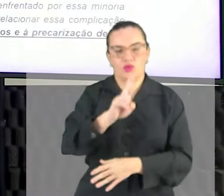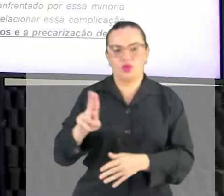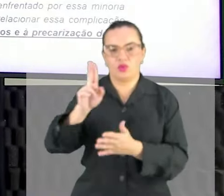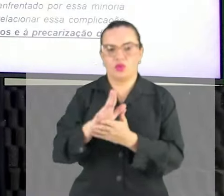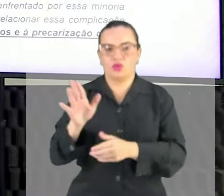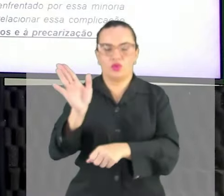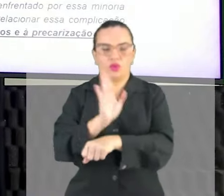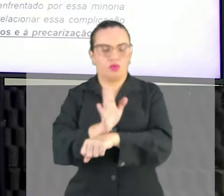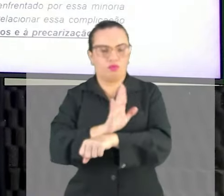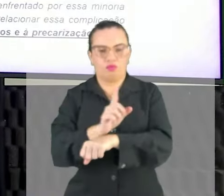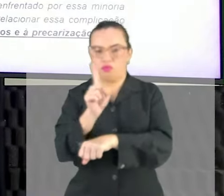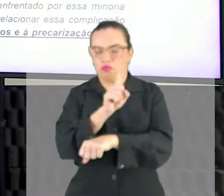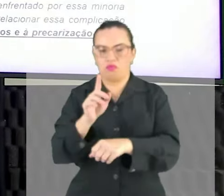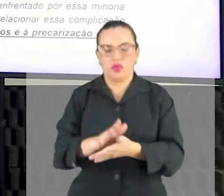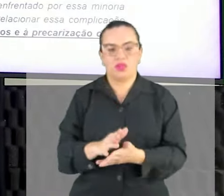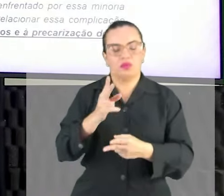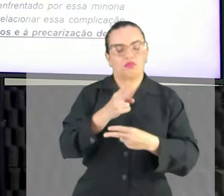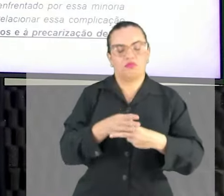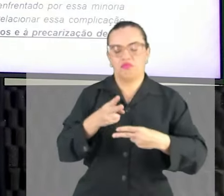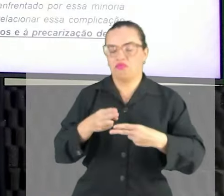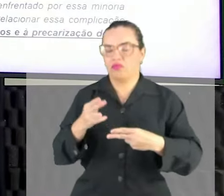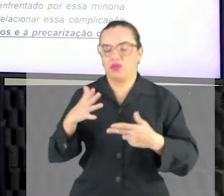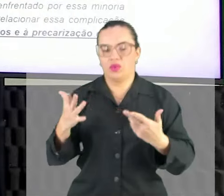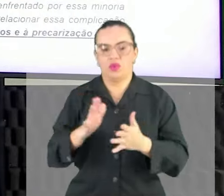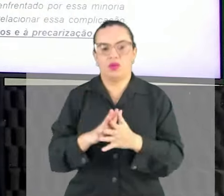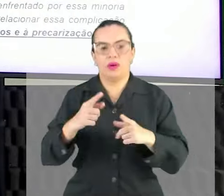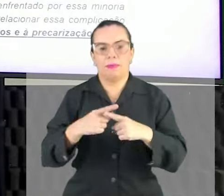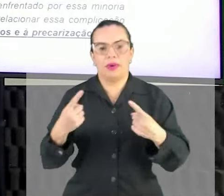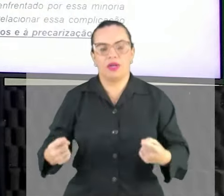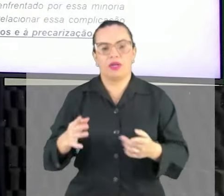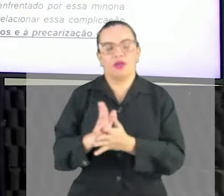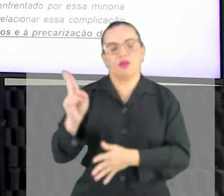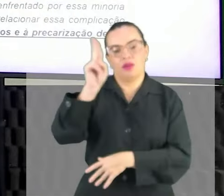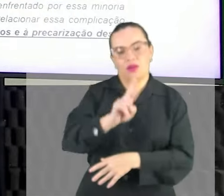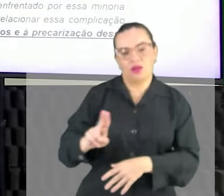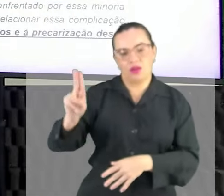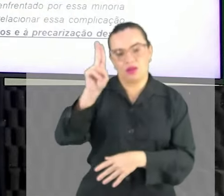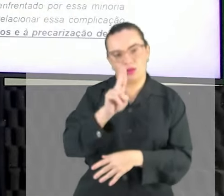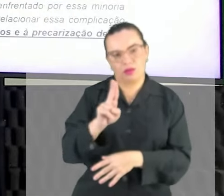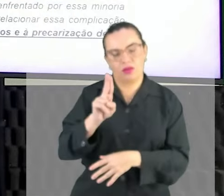filme, não utilizou uma série, mas utilizou ali